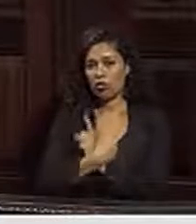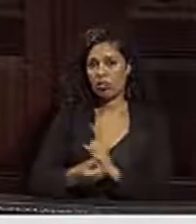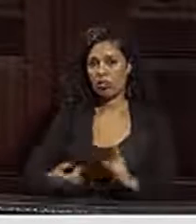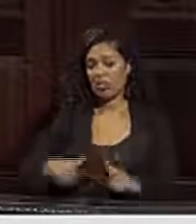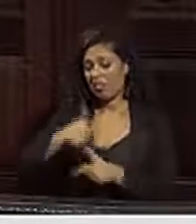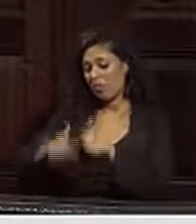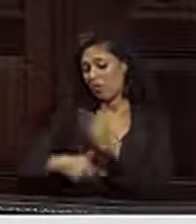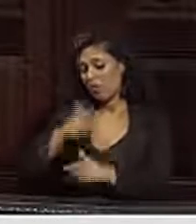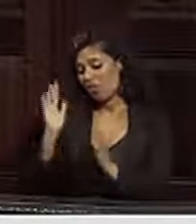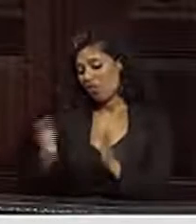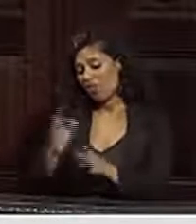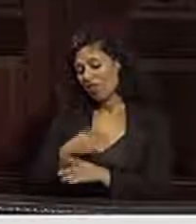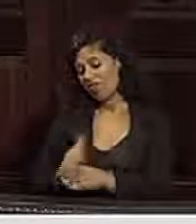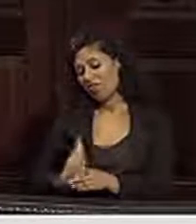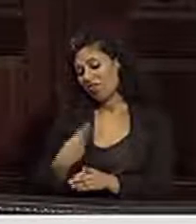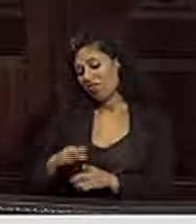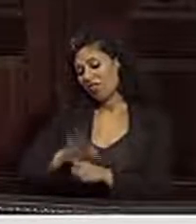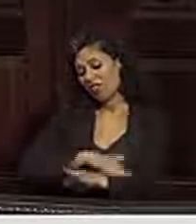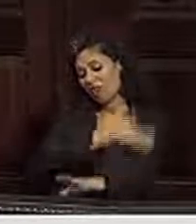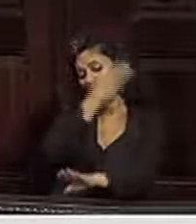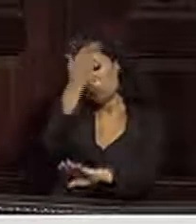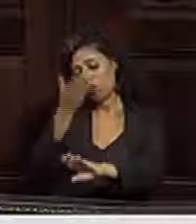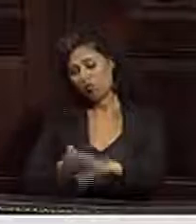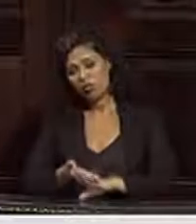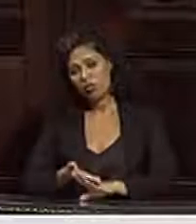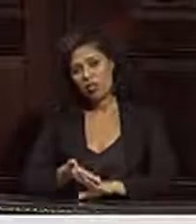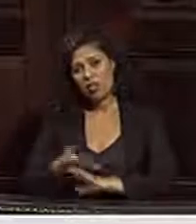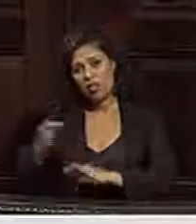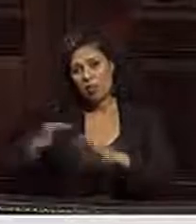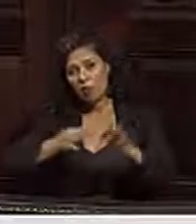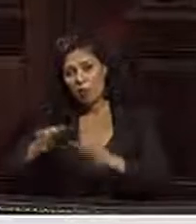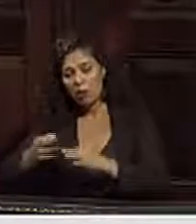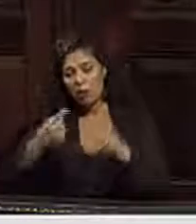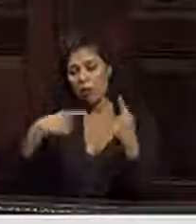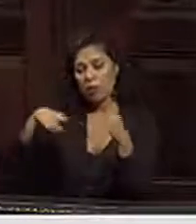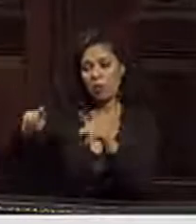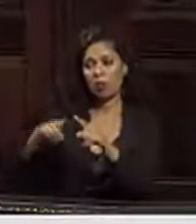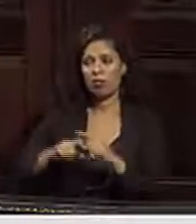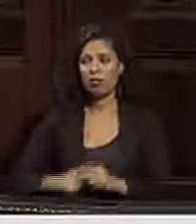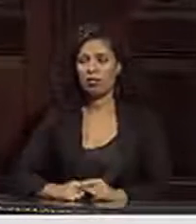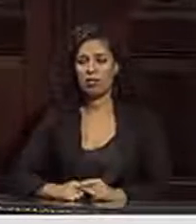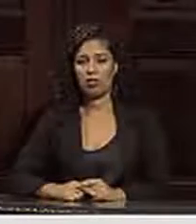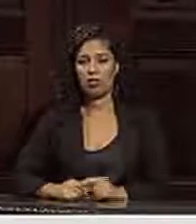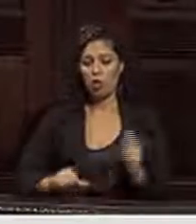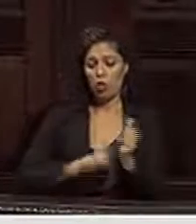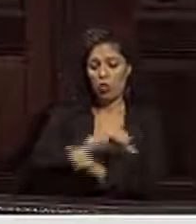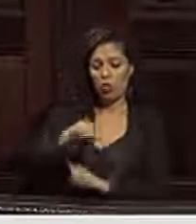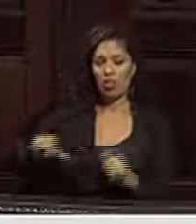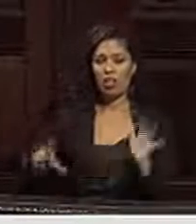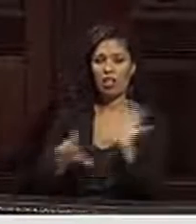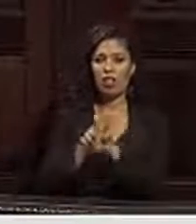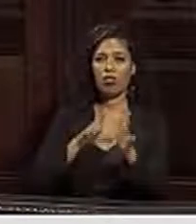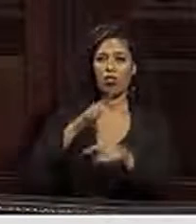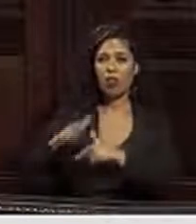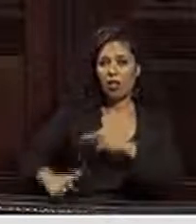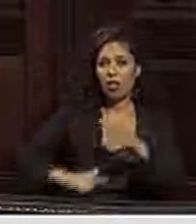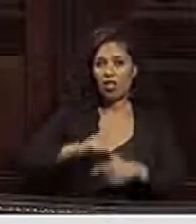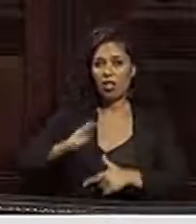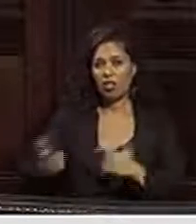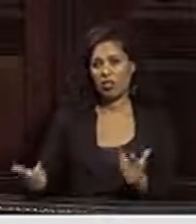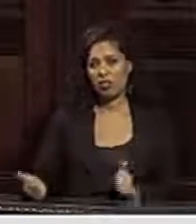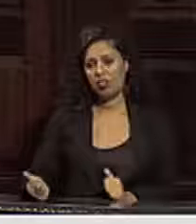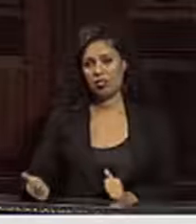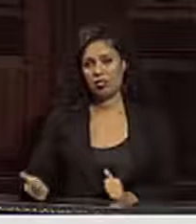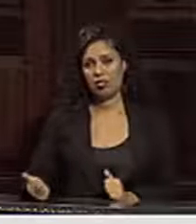a vida inteira, e fazer uma reforma previdenciária onde essas pessoas não tenham mais